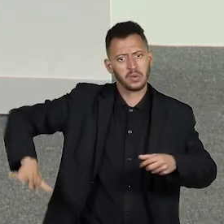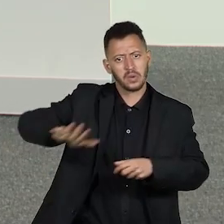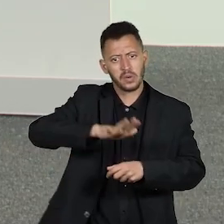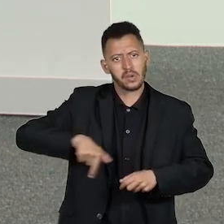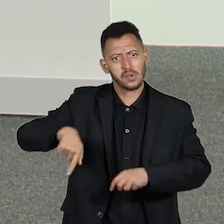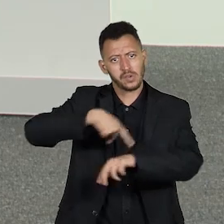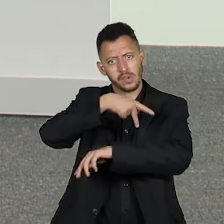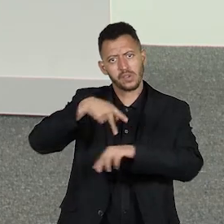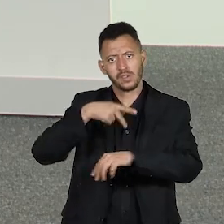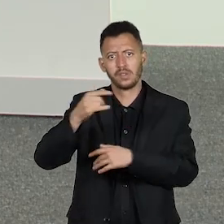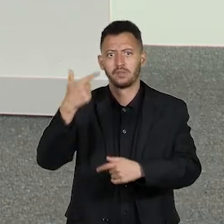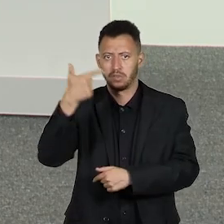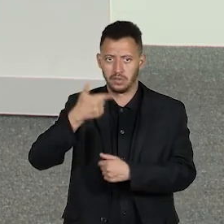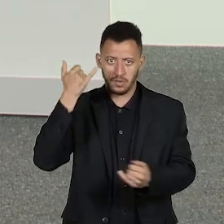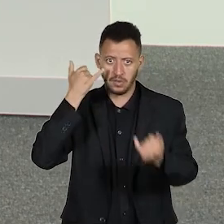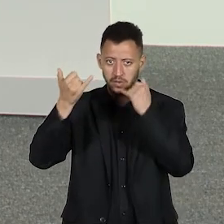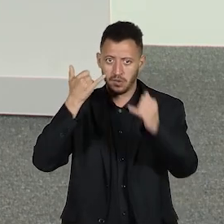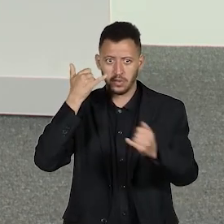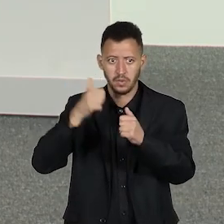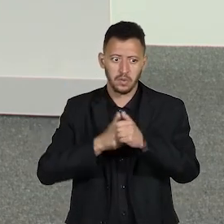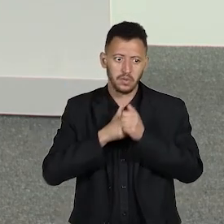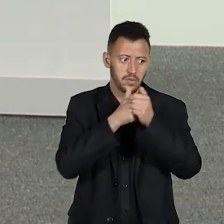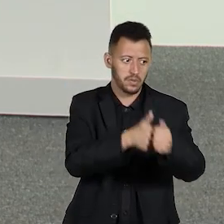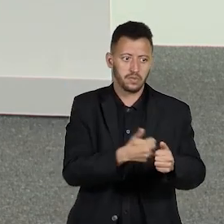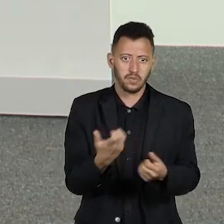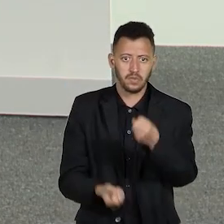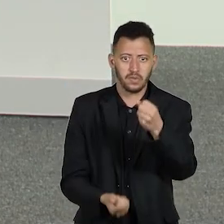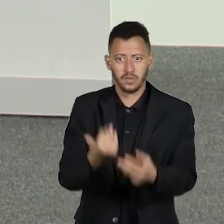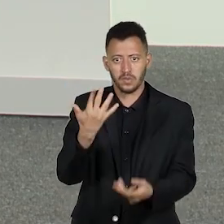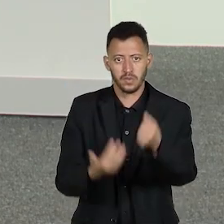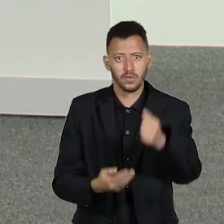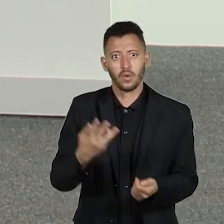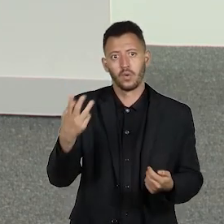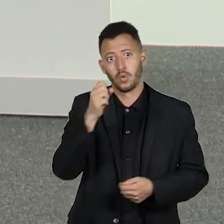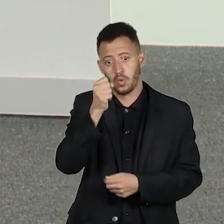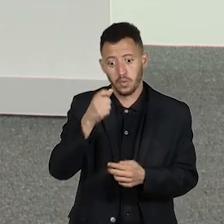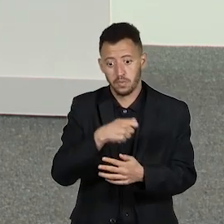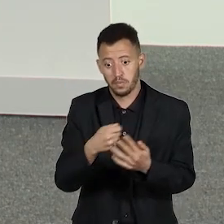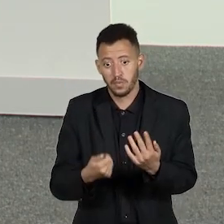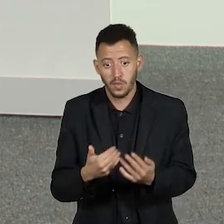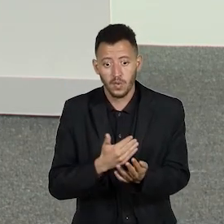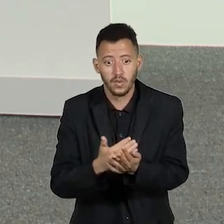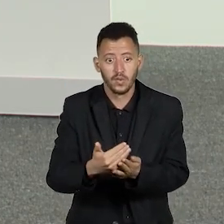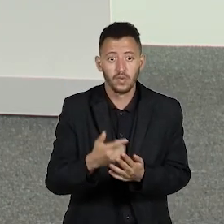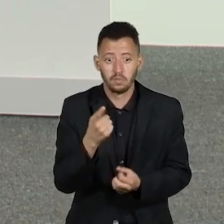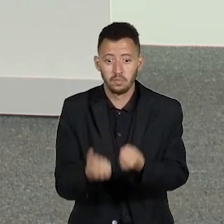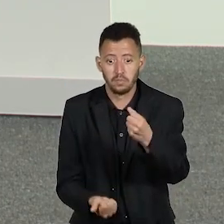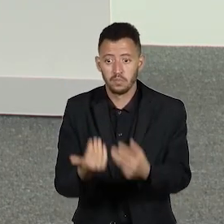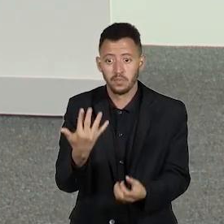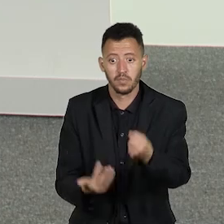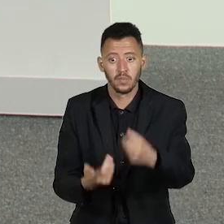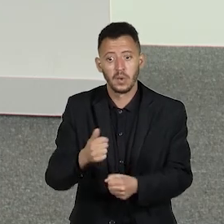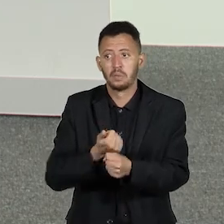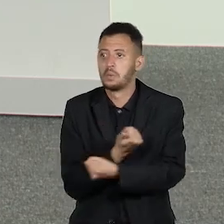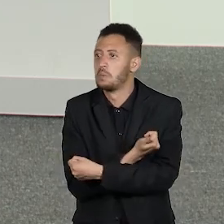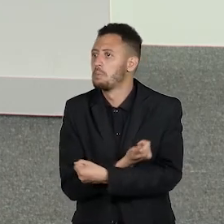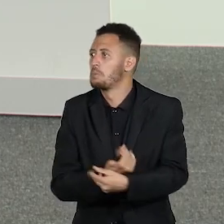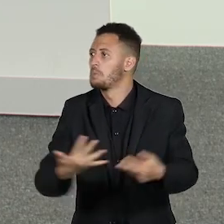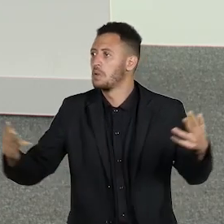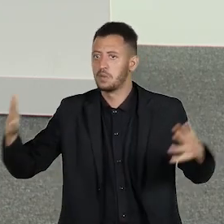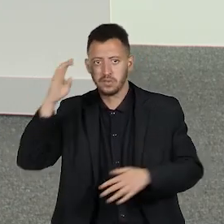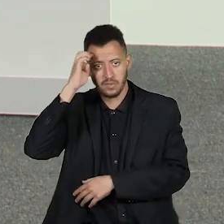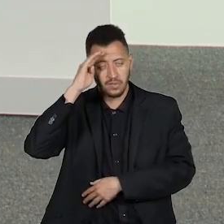do território do país, segundo dados do Monitor do Fogo. Nesses 8 primeiros meses do ano, o fogo